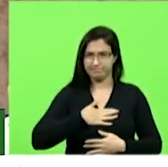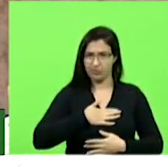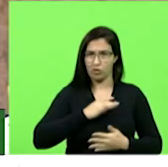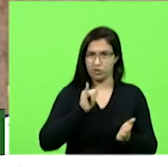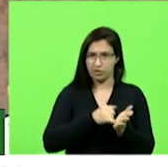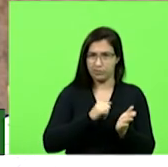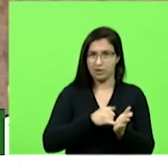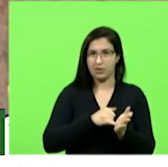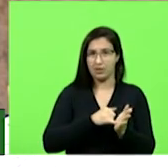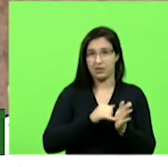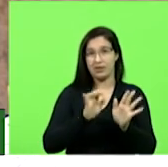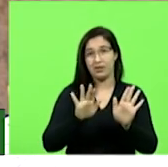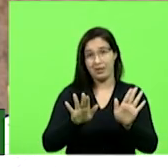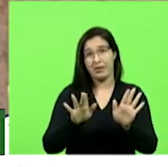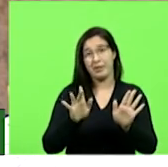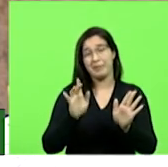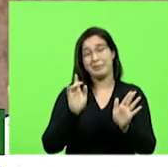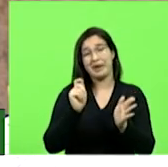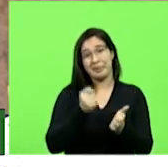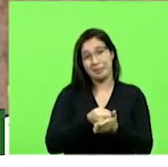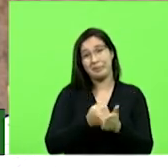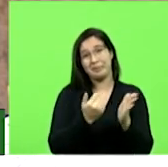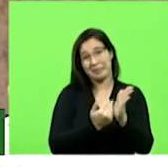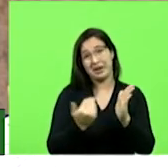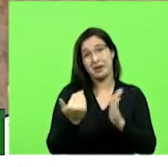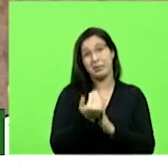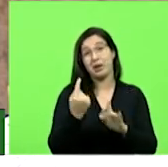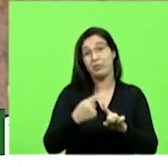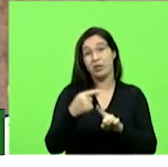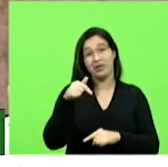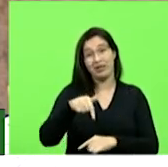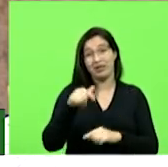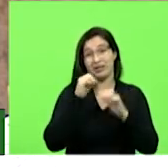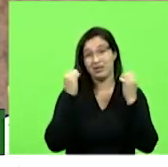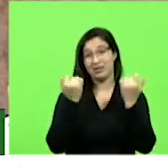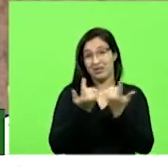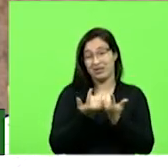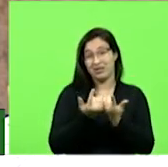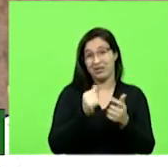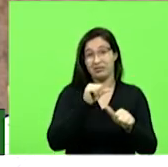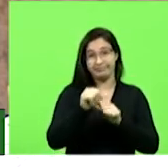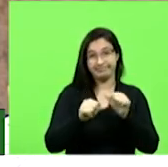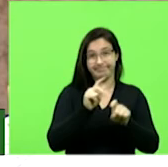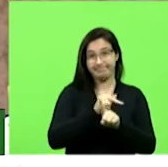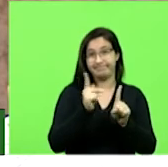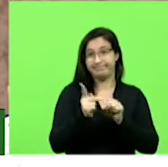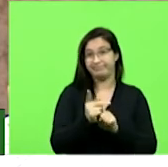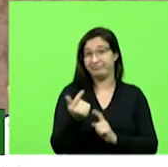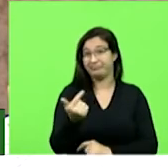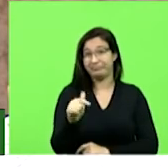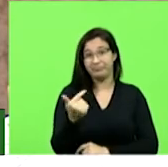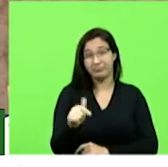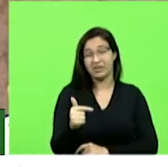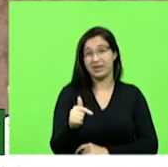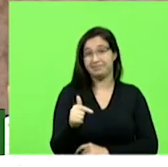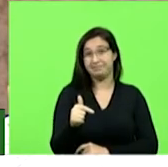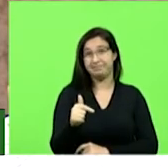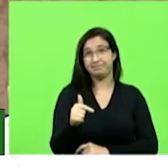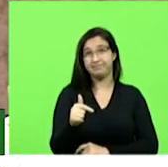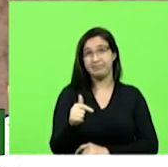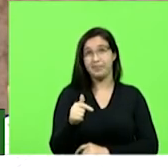vai pagar mais imposto. Você vai pagar mais imposto porque essa casa não fez a reforma da Previdência. Porque nós não tratamos da nossa maior conta no